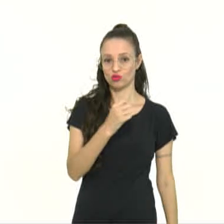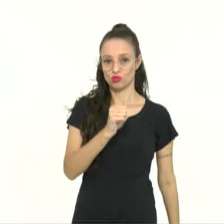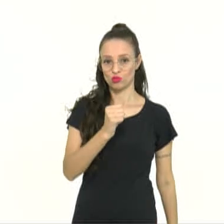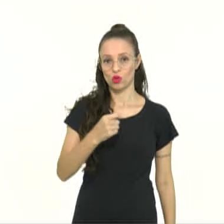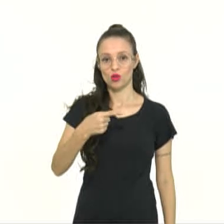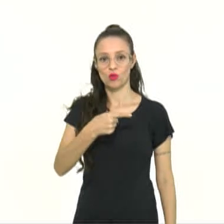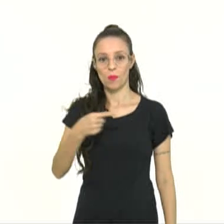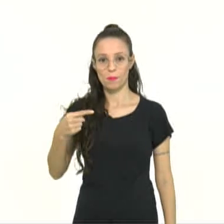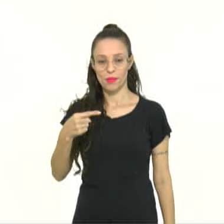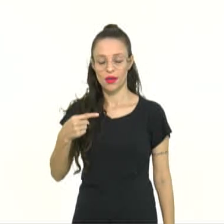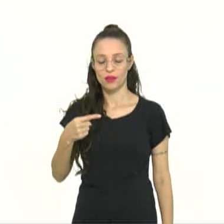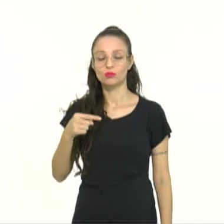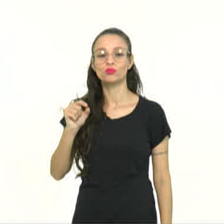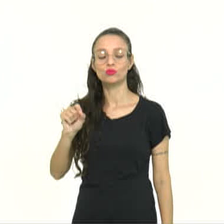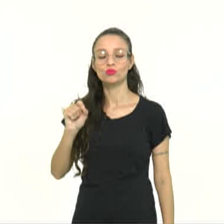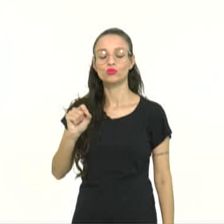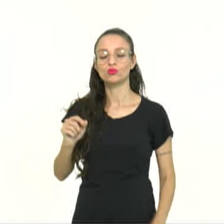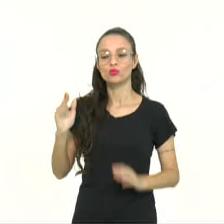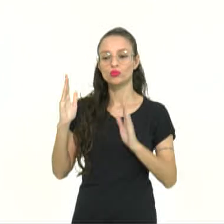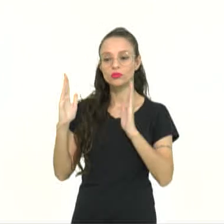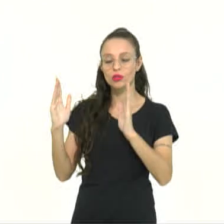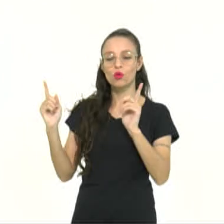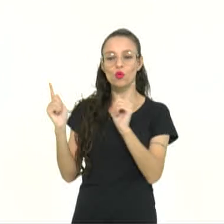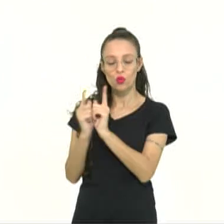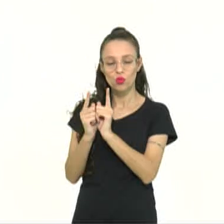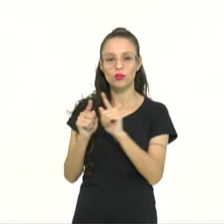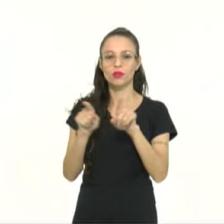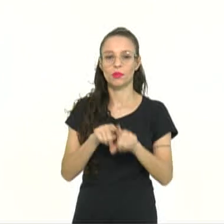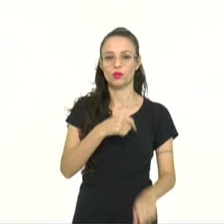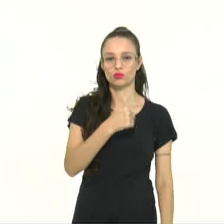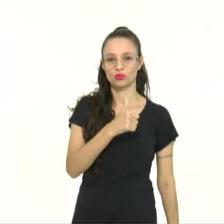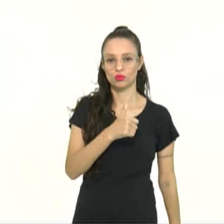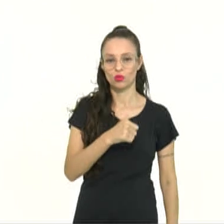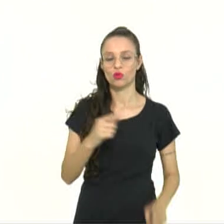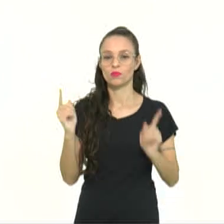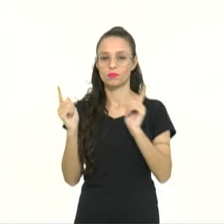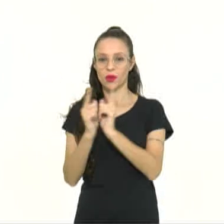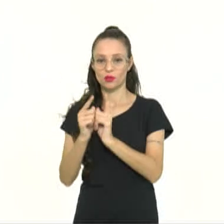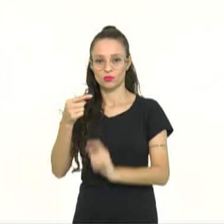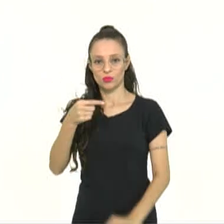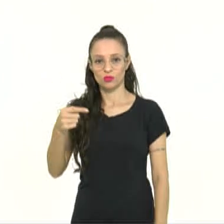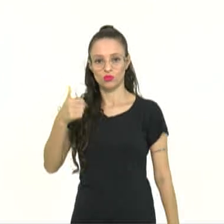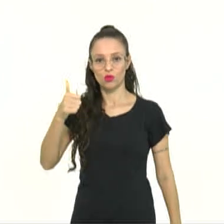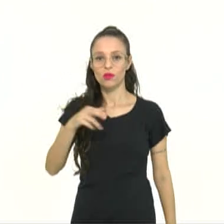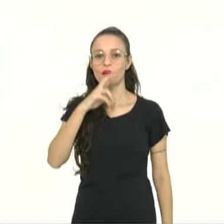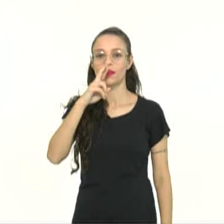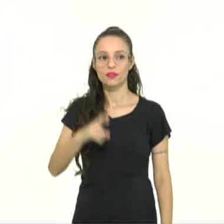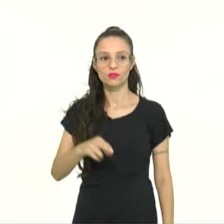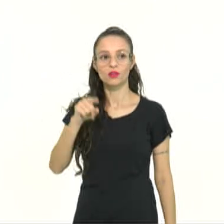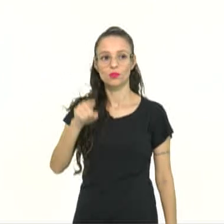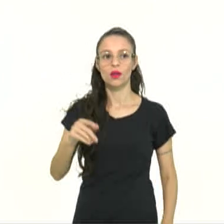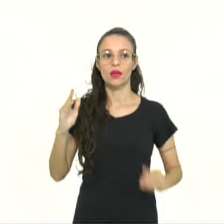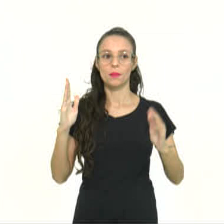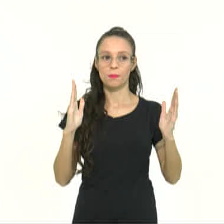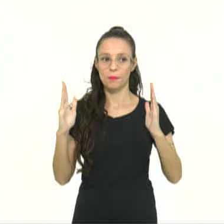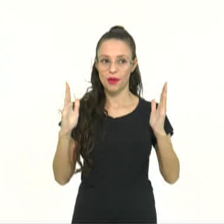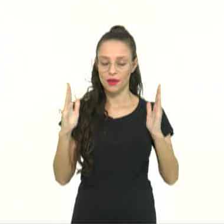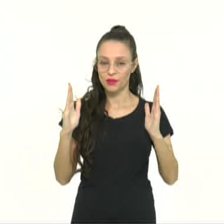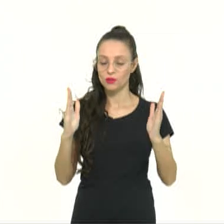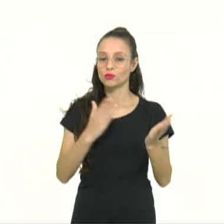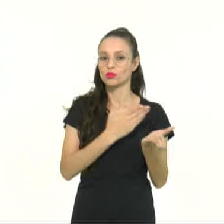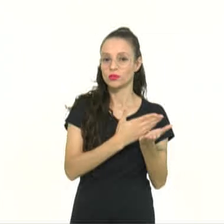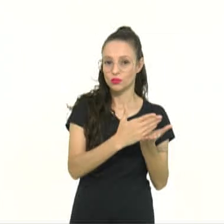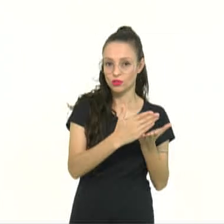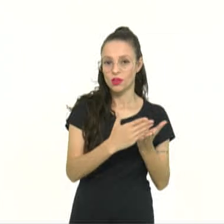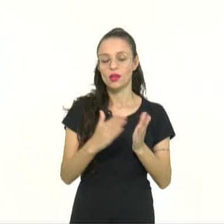18 do ciclo mais curto e vai subtrair 11 do ciclo mais longo. O resultado vai ser ali o período